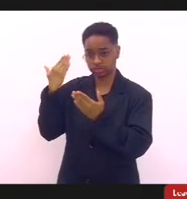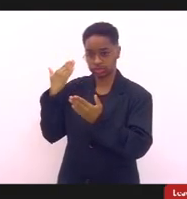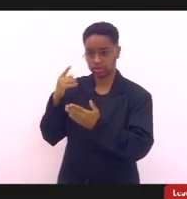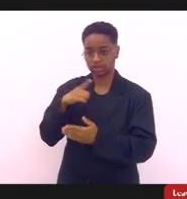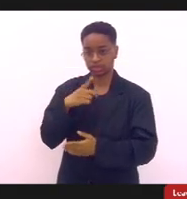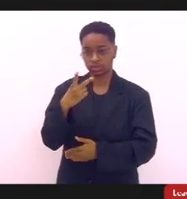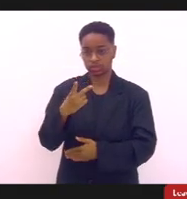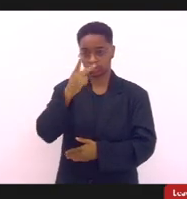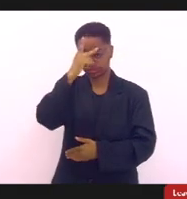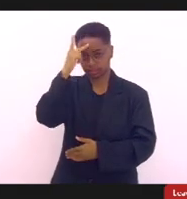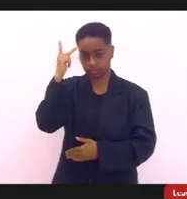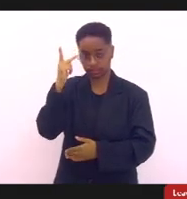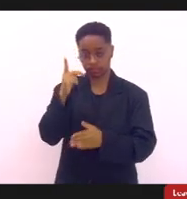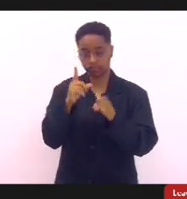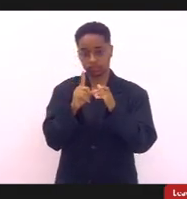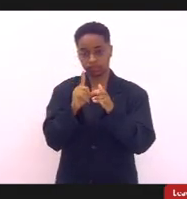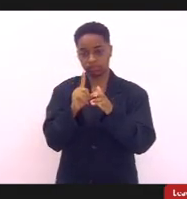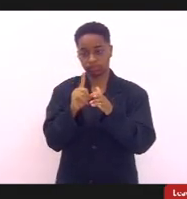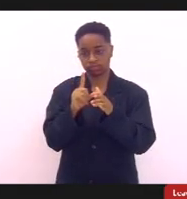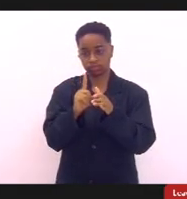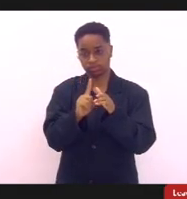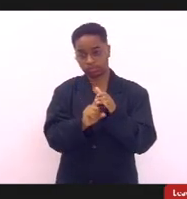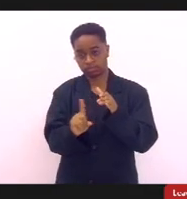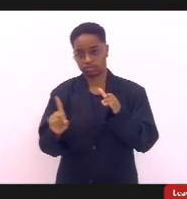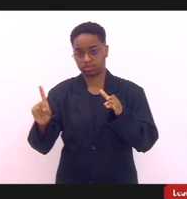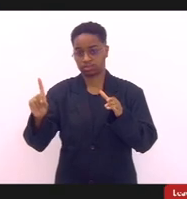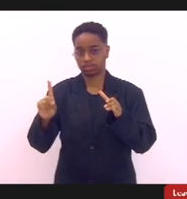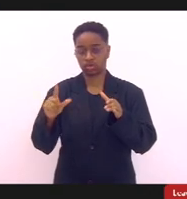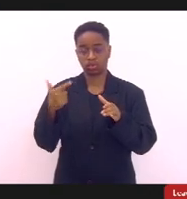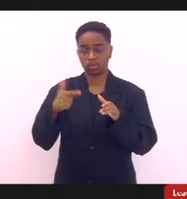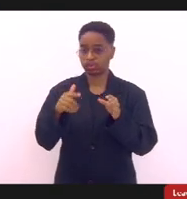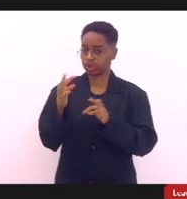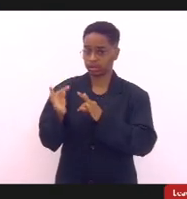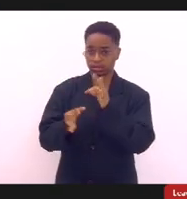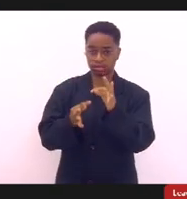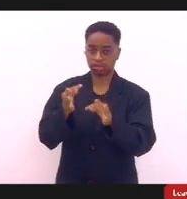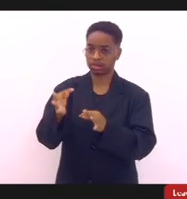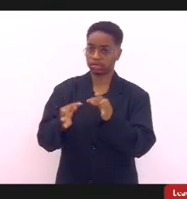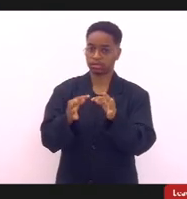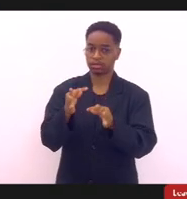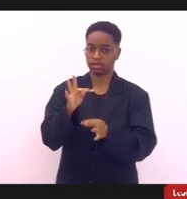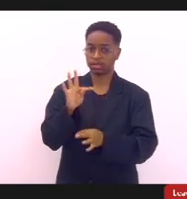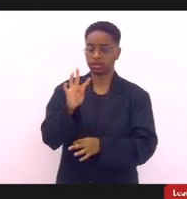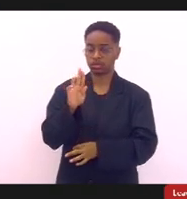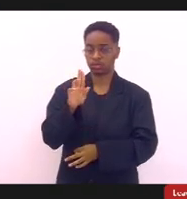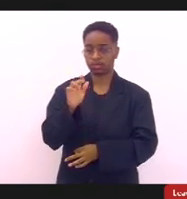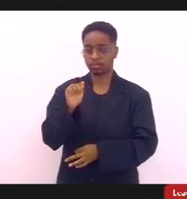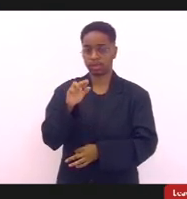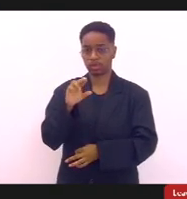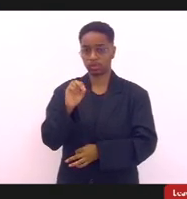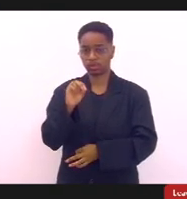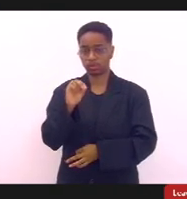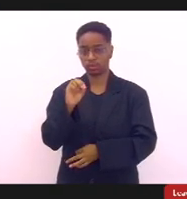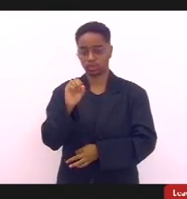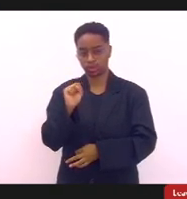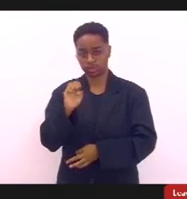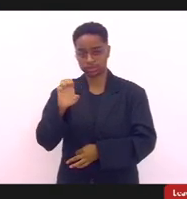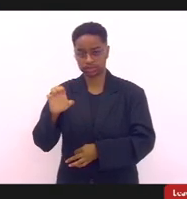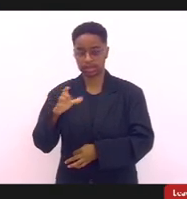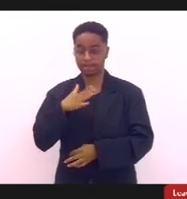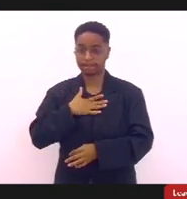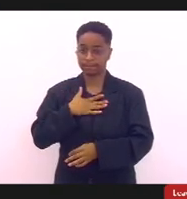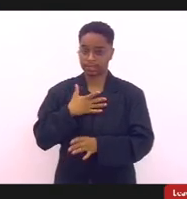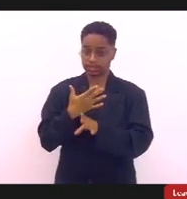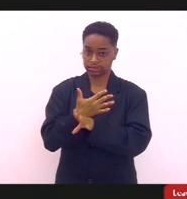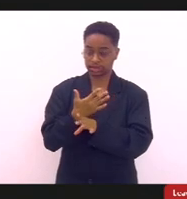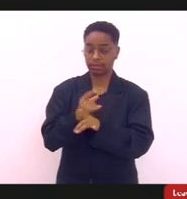duas pessoas saíram do presídio, não estavam sendo tratadas de tuberculose, e é do meu município, e